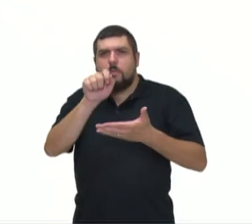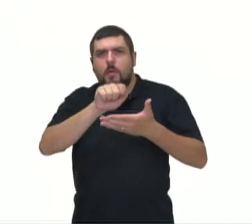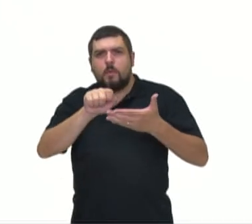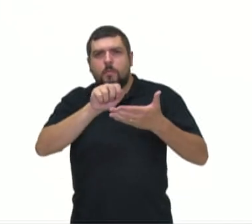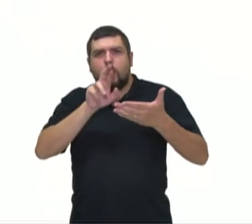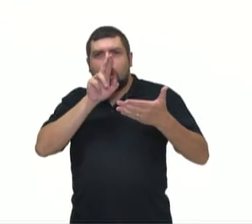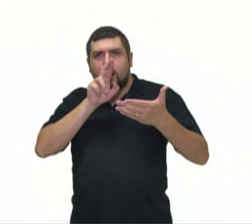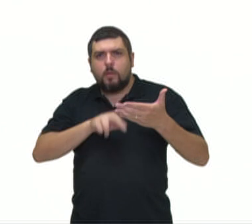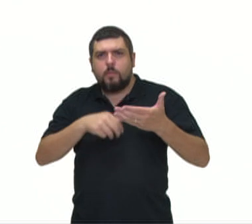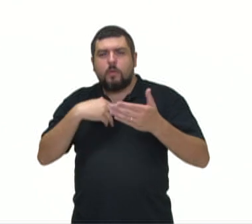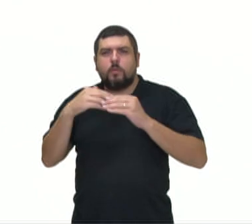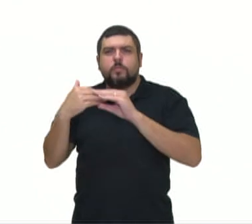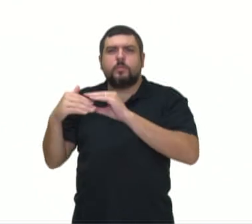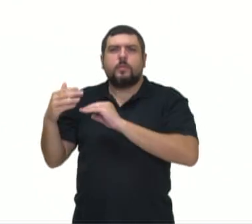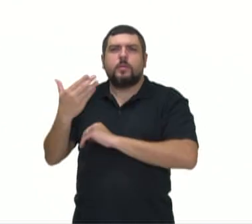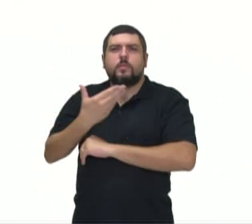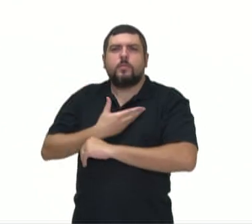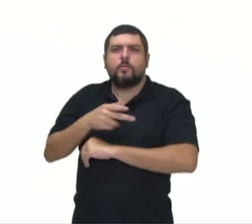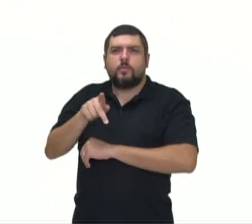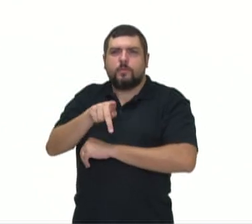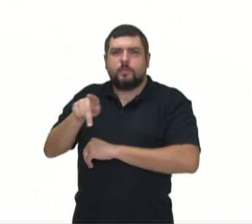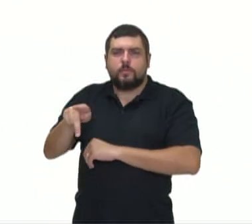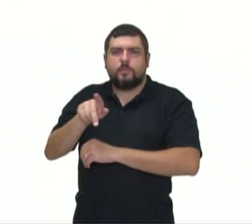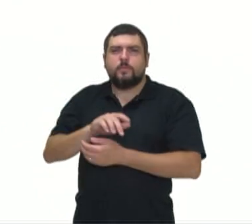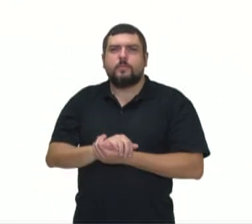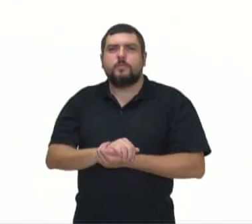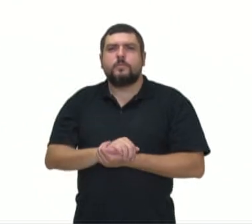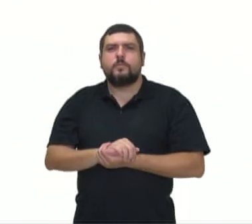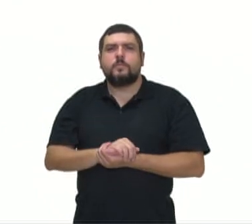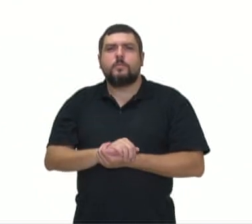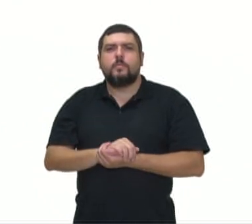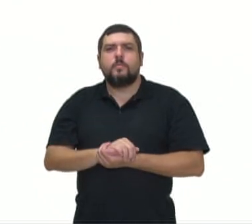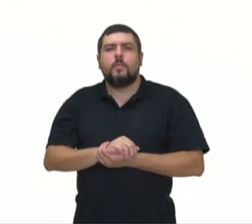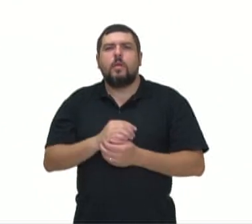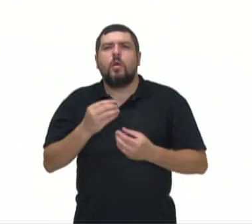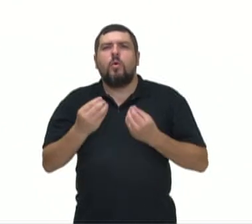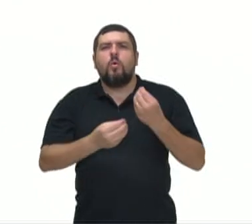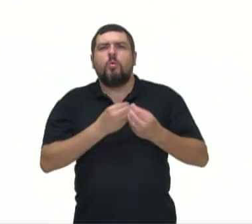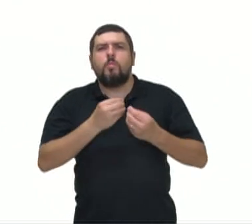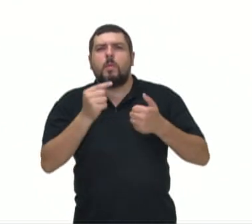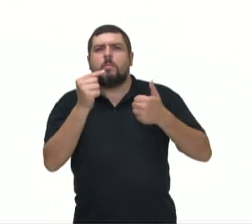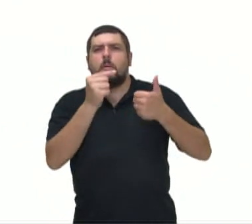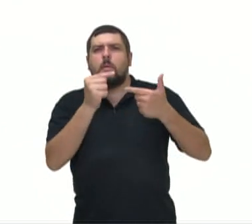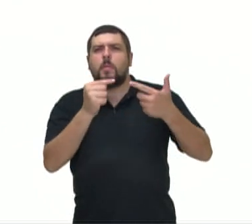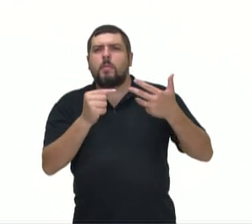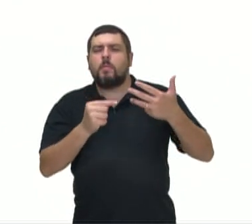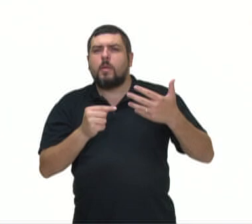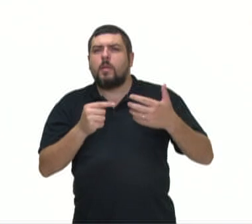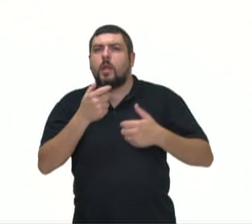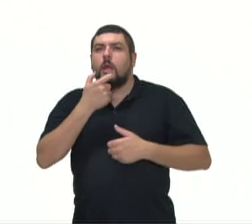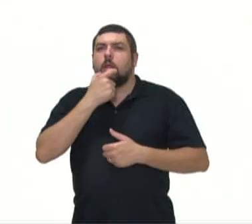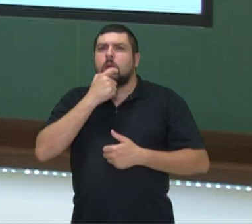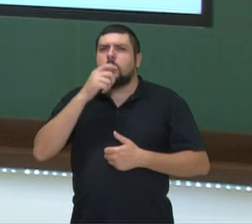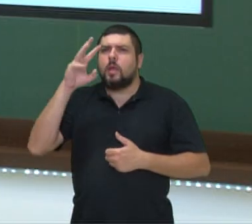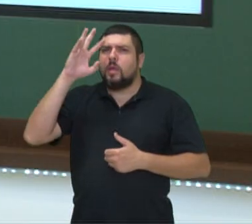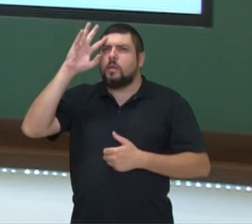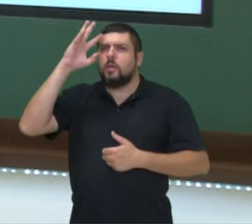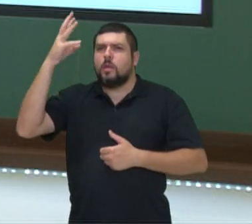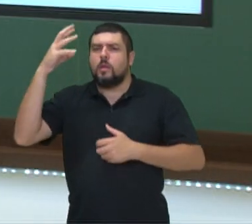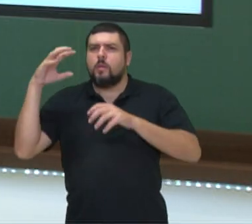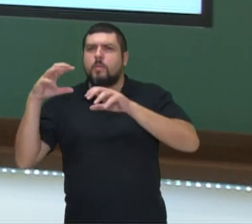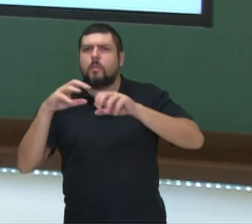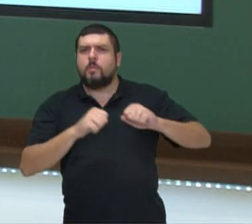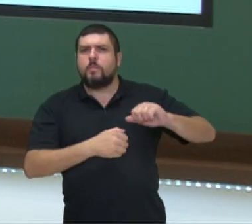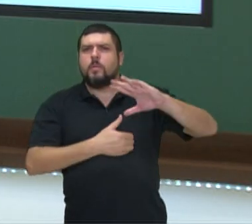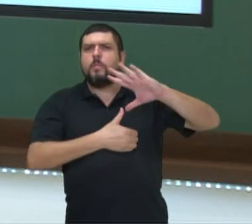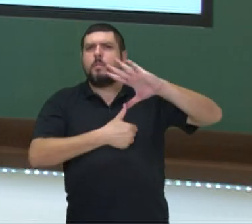compartilhe com a sua turma, né? Quais fatores foram marcantes para a Inglaterra decidir pela colonização na América